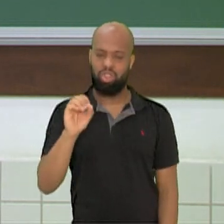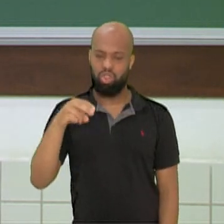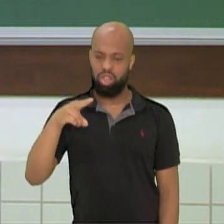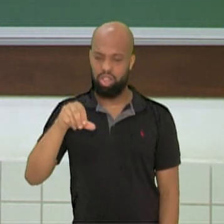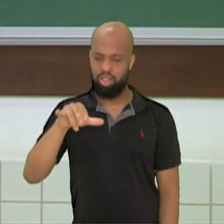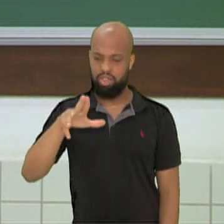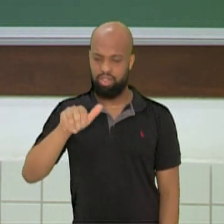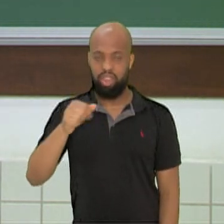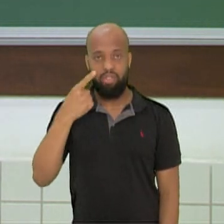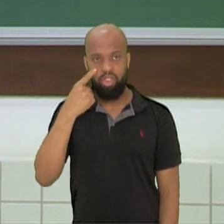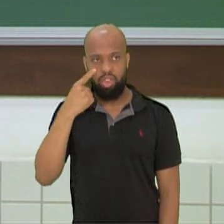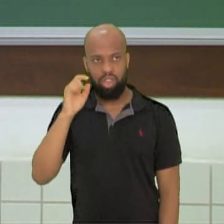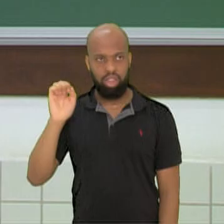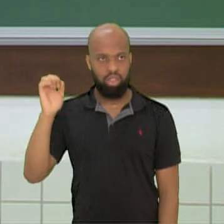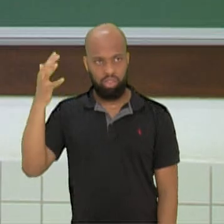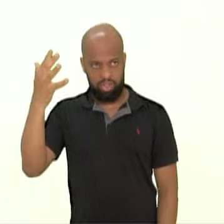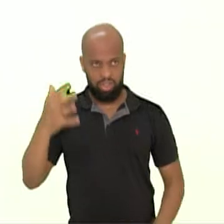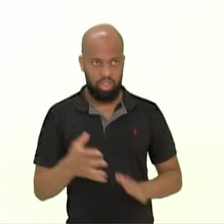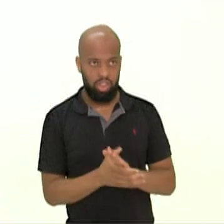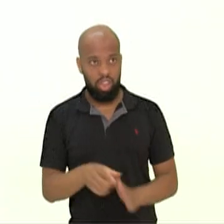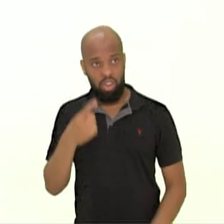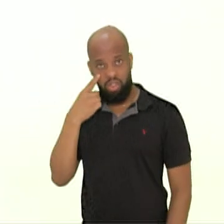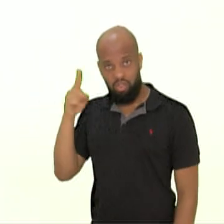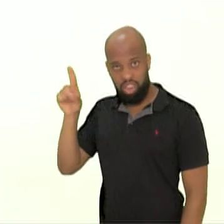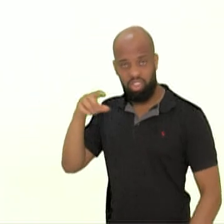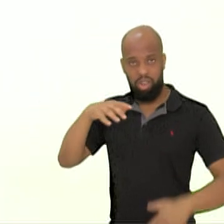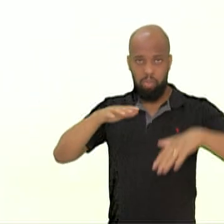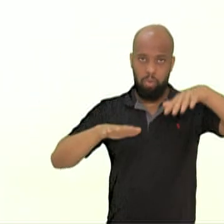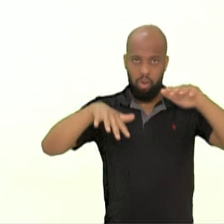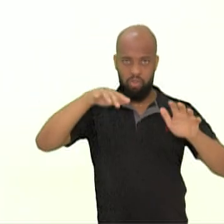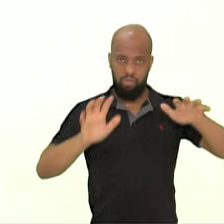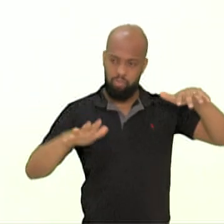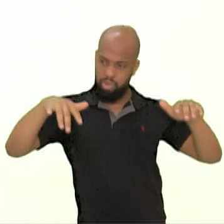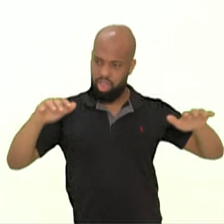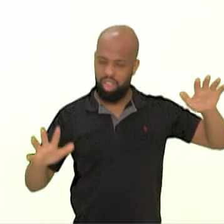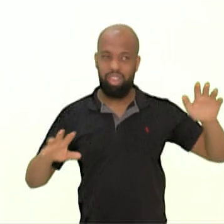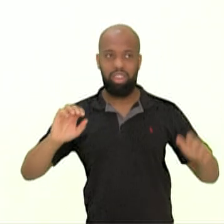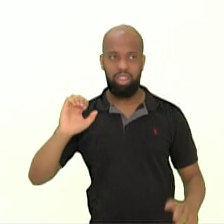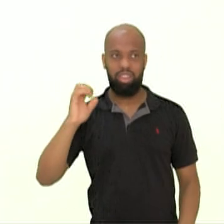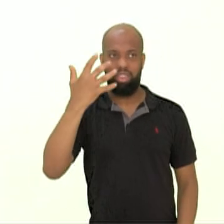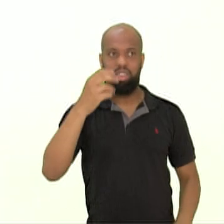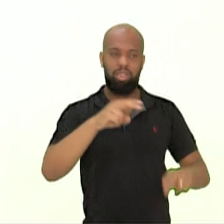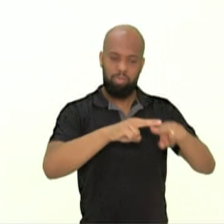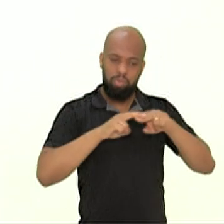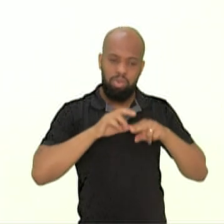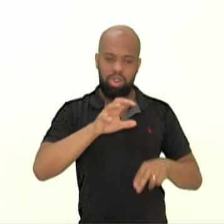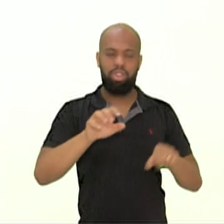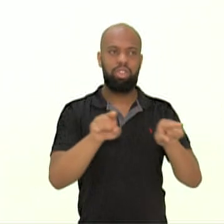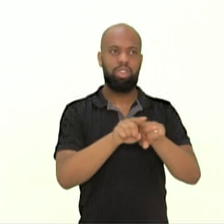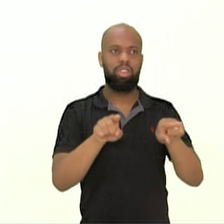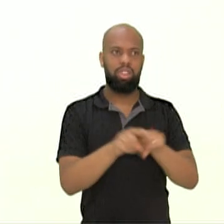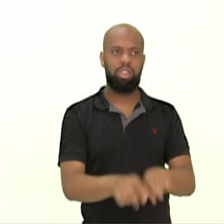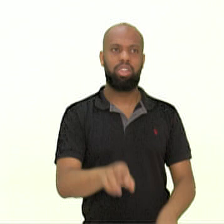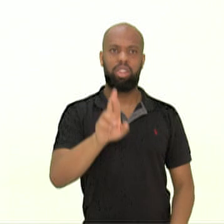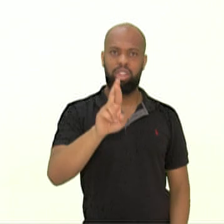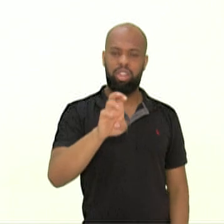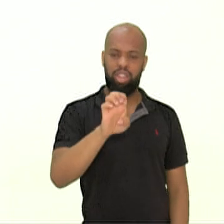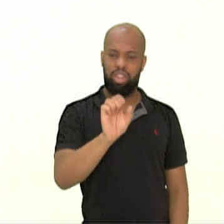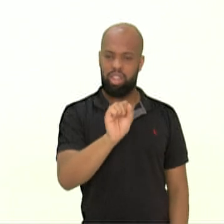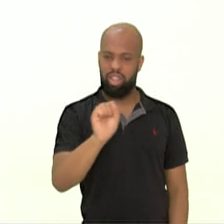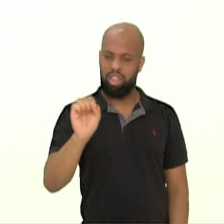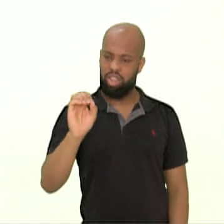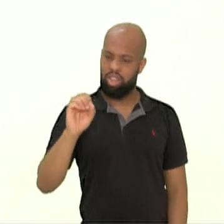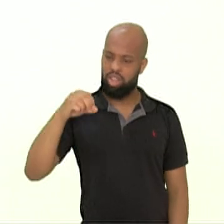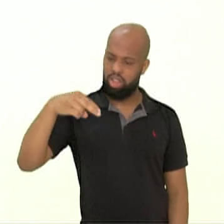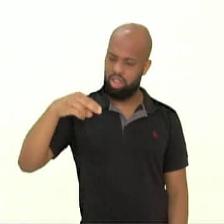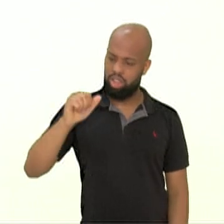acabou ocorrendo ali. Então assim, ó, essa vibração que acaba ocorrendo, gente, é por ressonância. E isso é caracterizado como